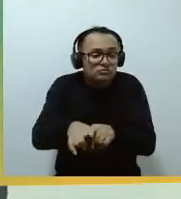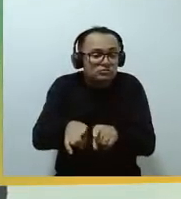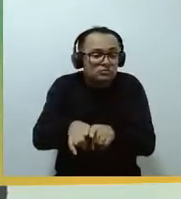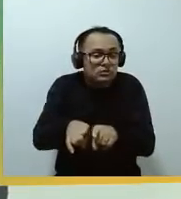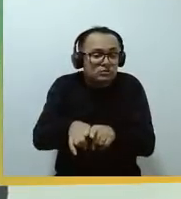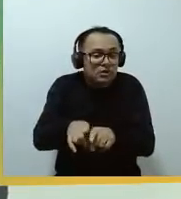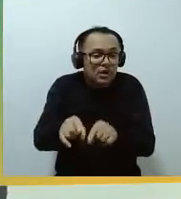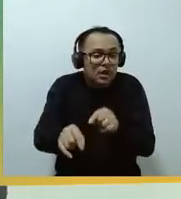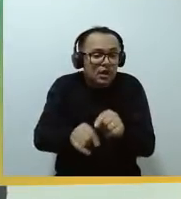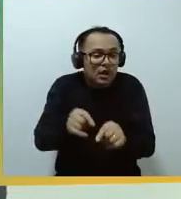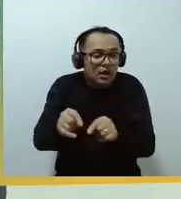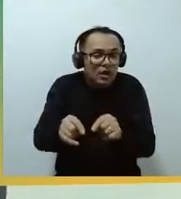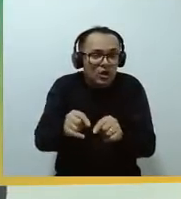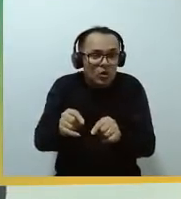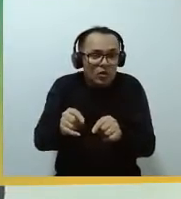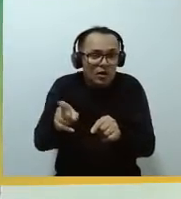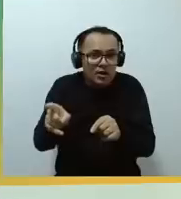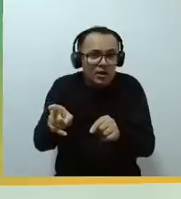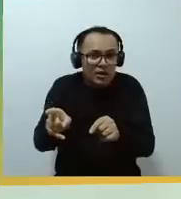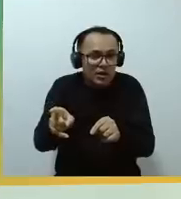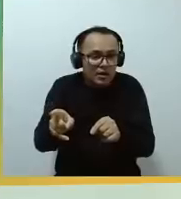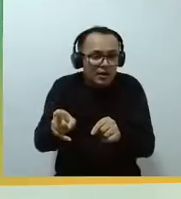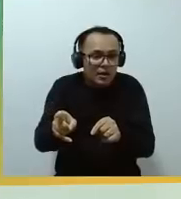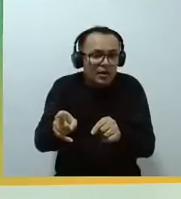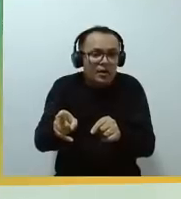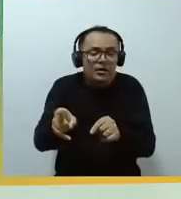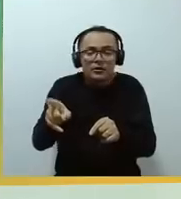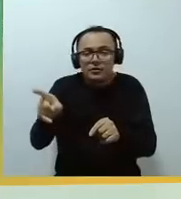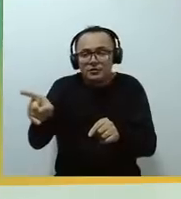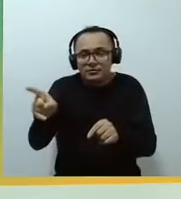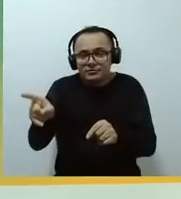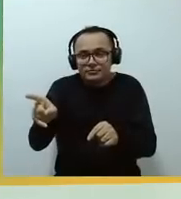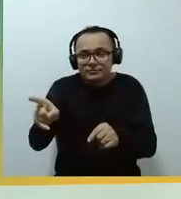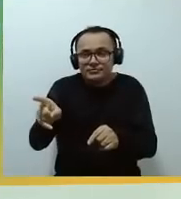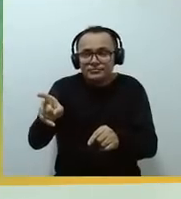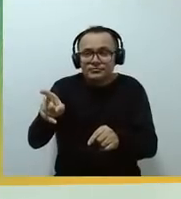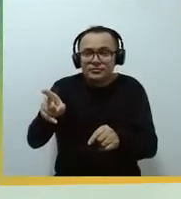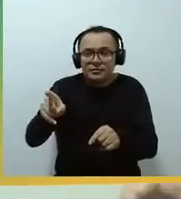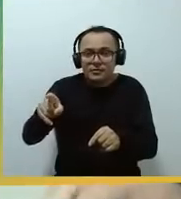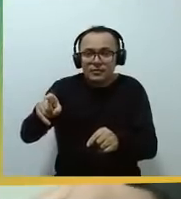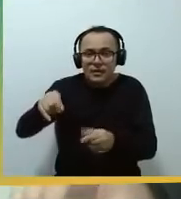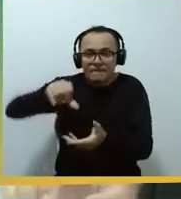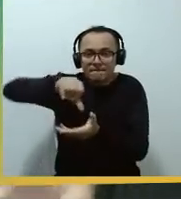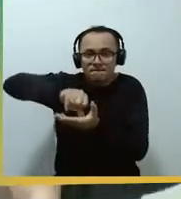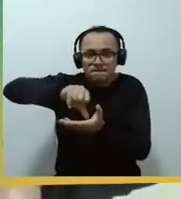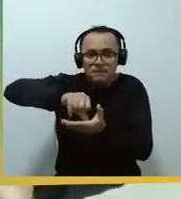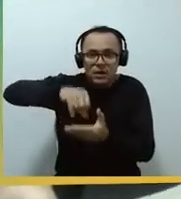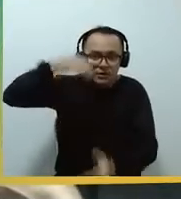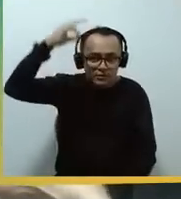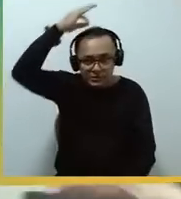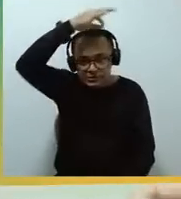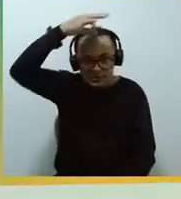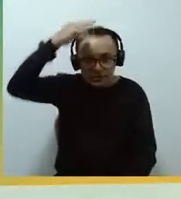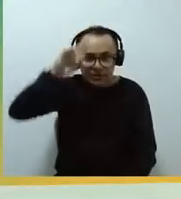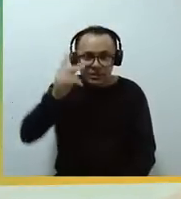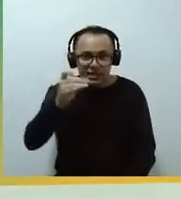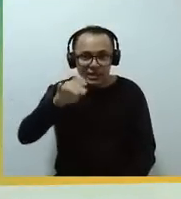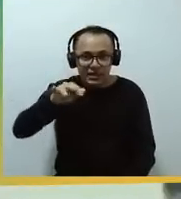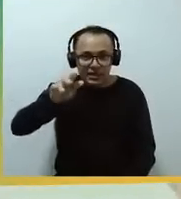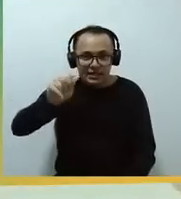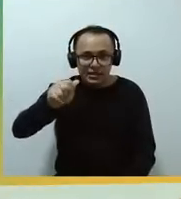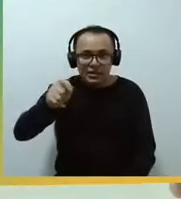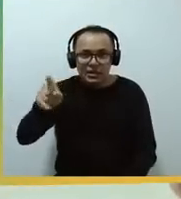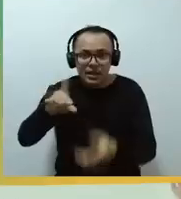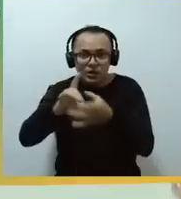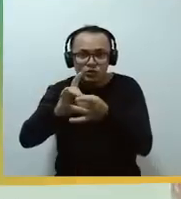ela autoriza você no bairro Santa Helena, foi feito um trabalho de mudança completa do sistema, autoriza, vai lá fazer verificação,